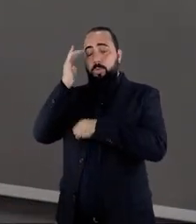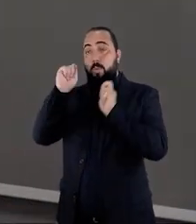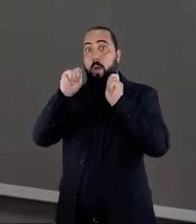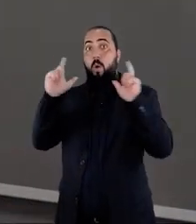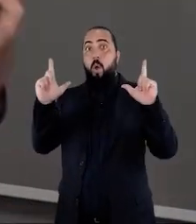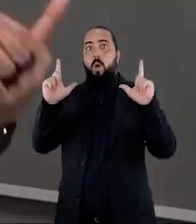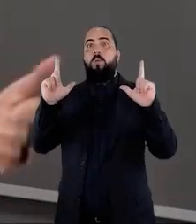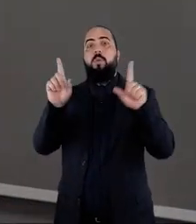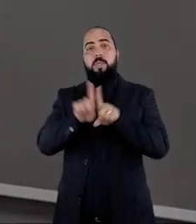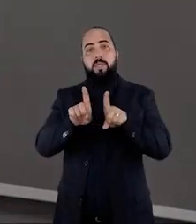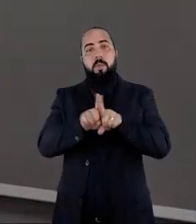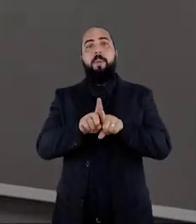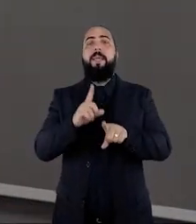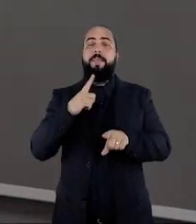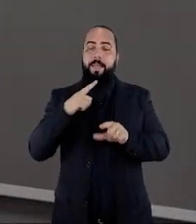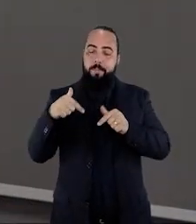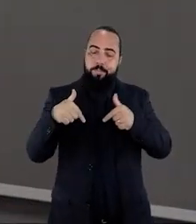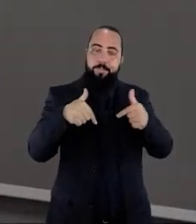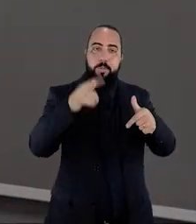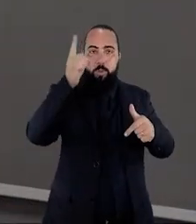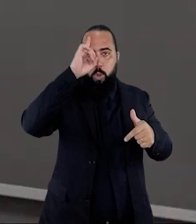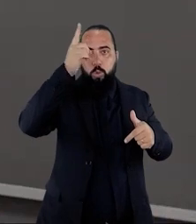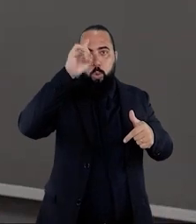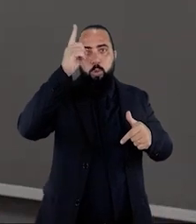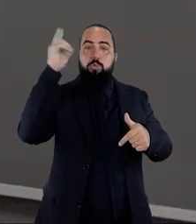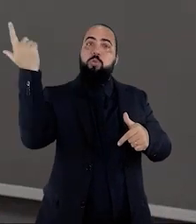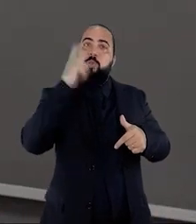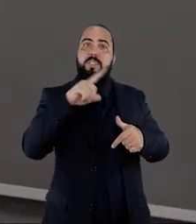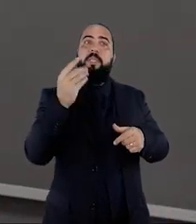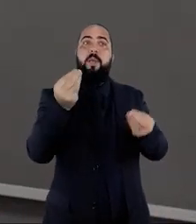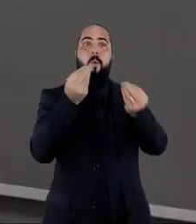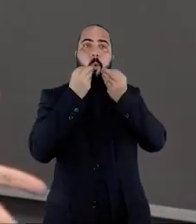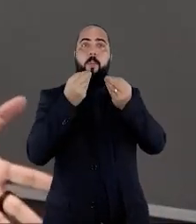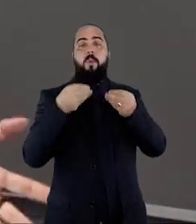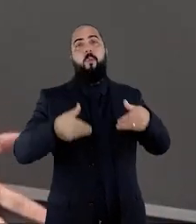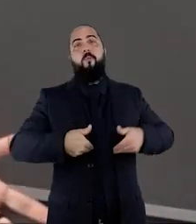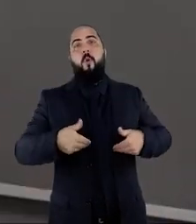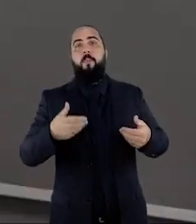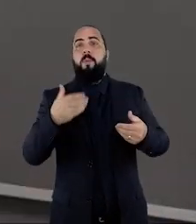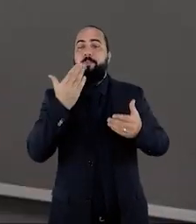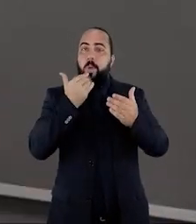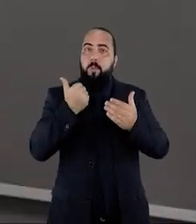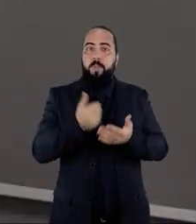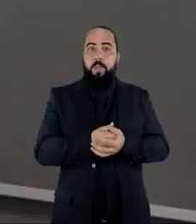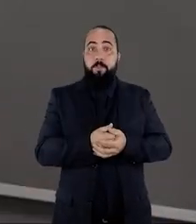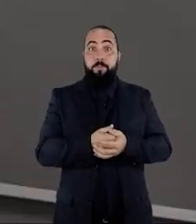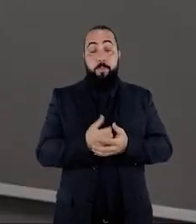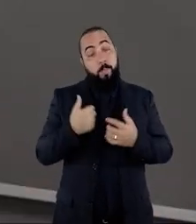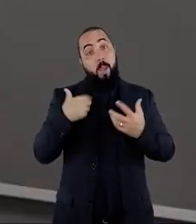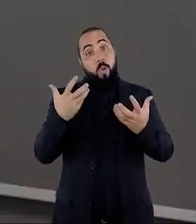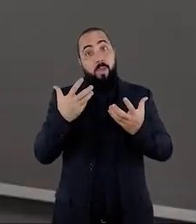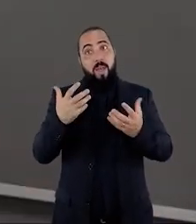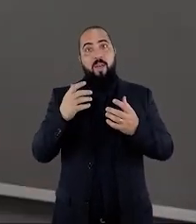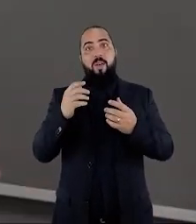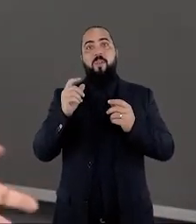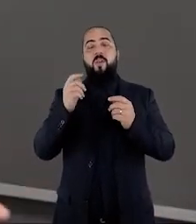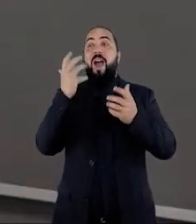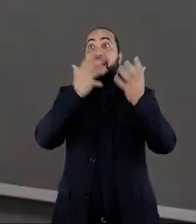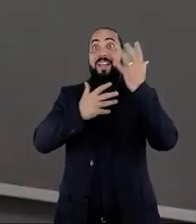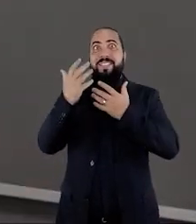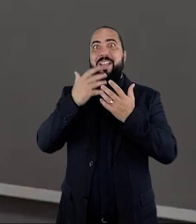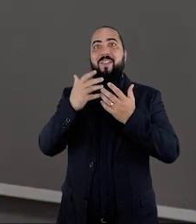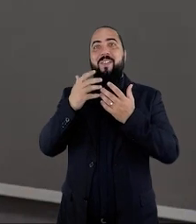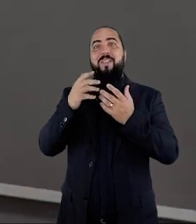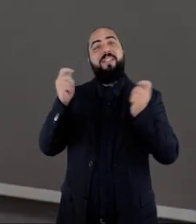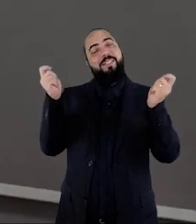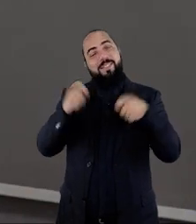país pessoas que acordam e que vão ter uma batalha diária para ter o que comer. quero fazer uma canção que possa acordar